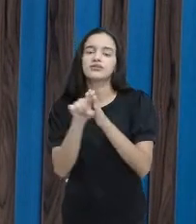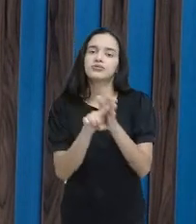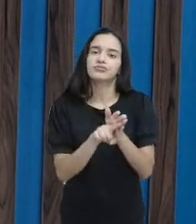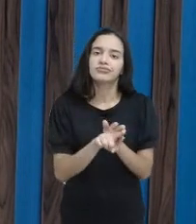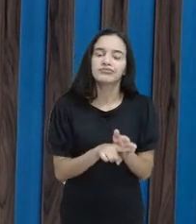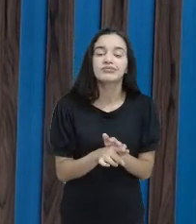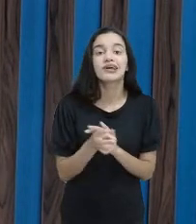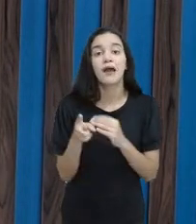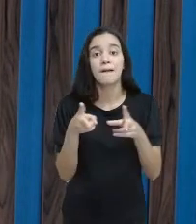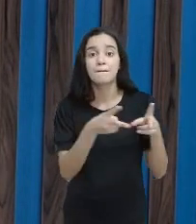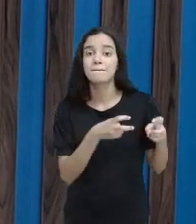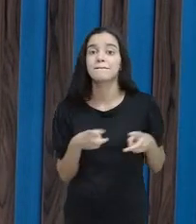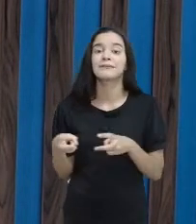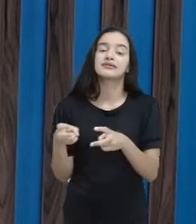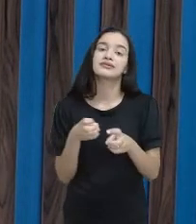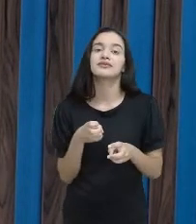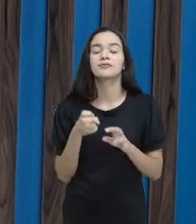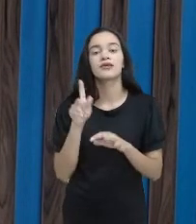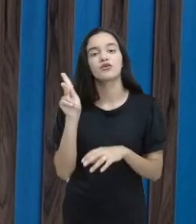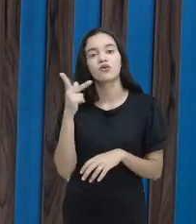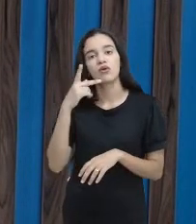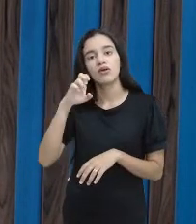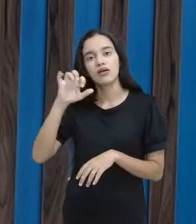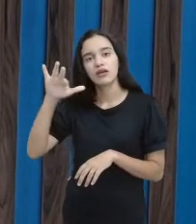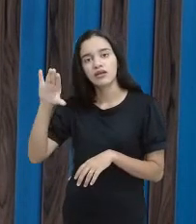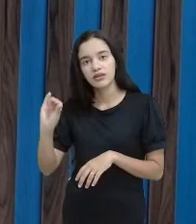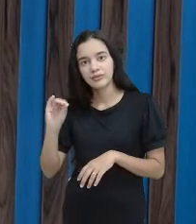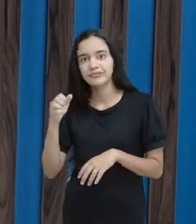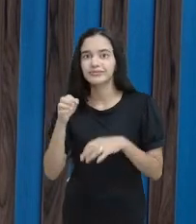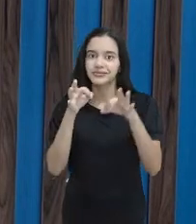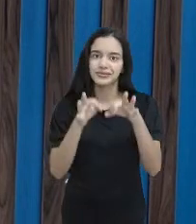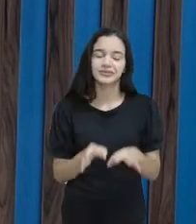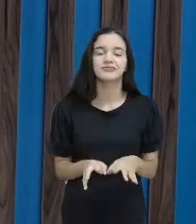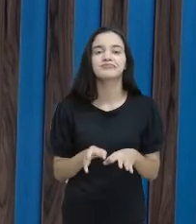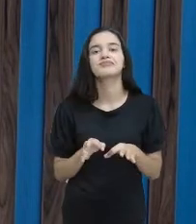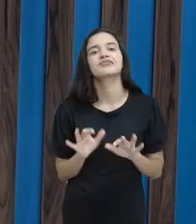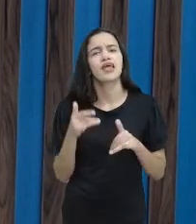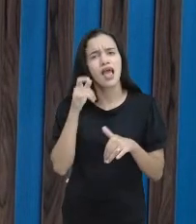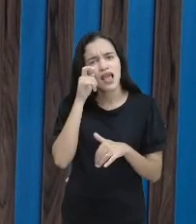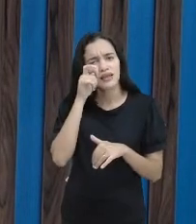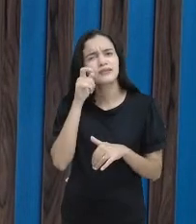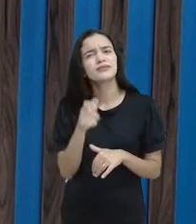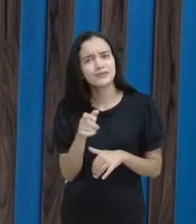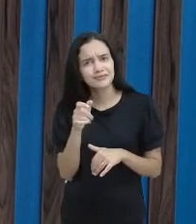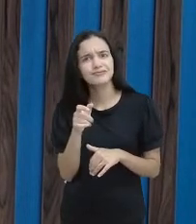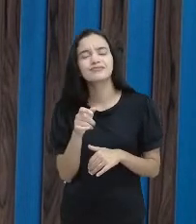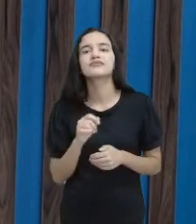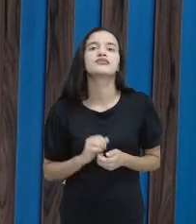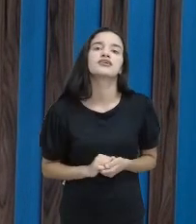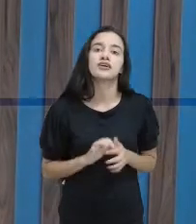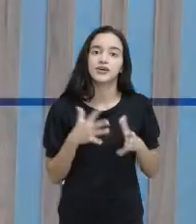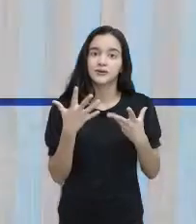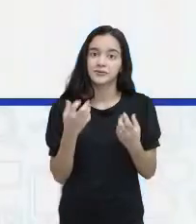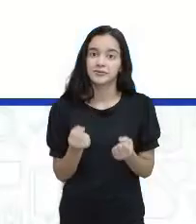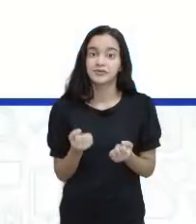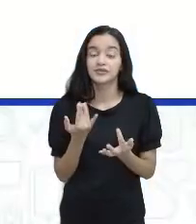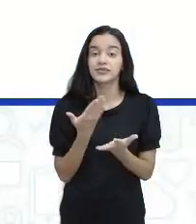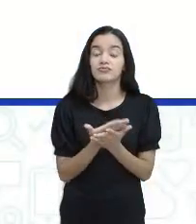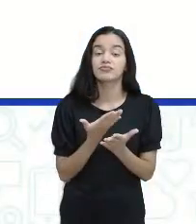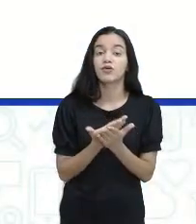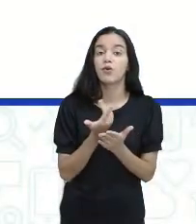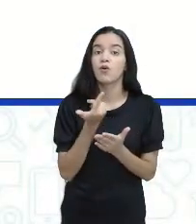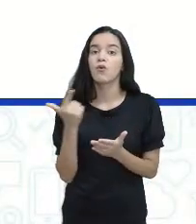luz identificaram aí o hélio, esse elemento químico, tá certo? Bem interessante isso, né? Vamos lá para outro